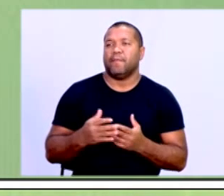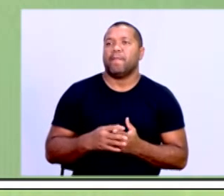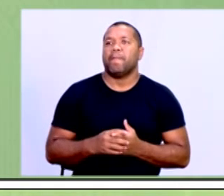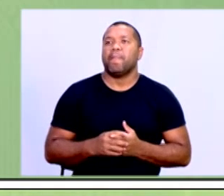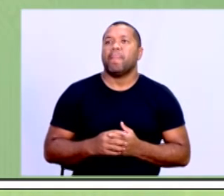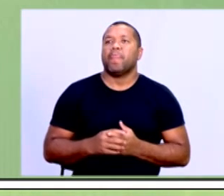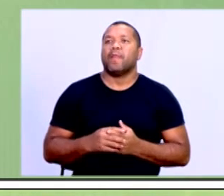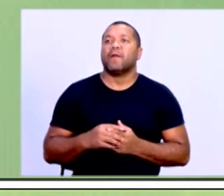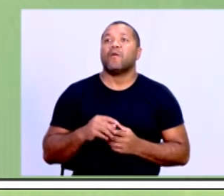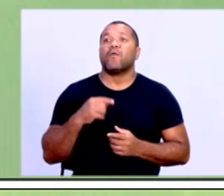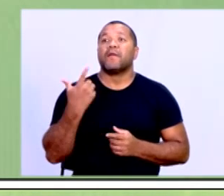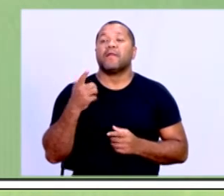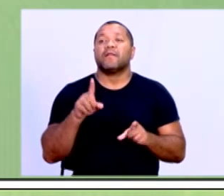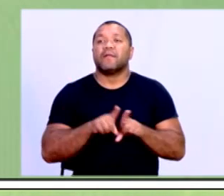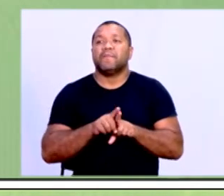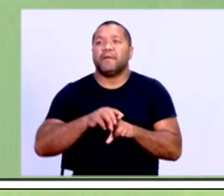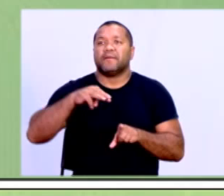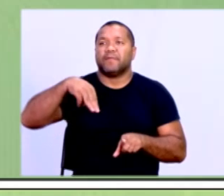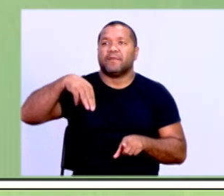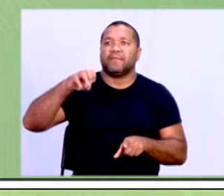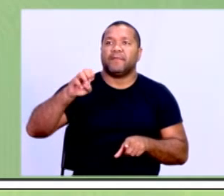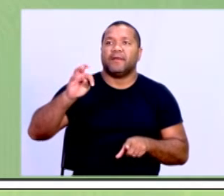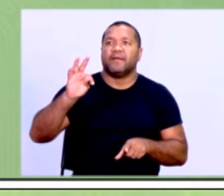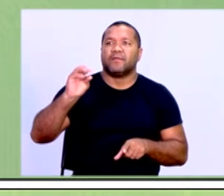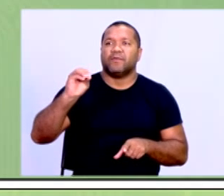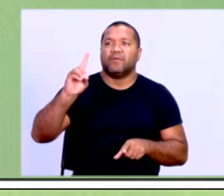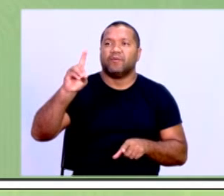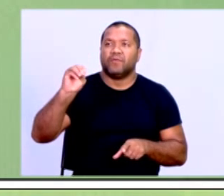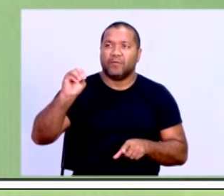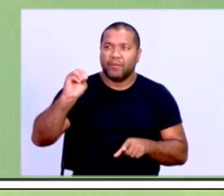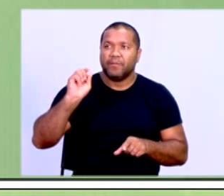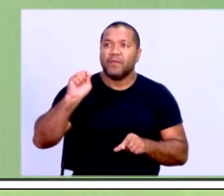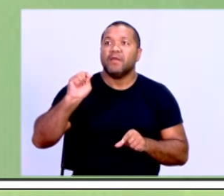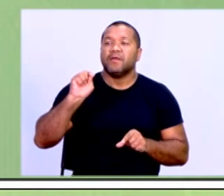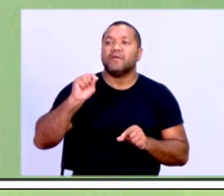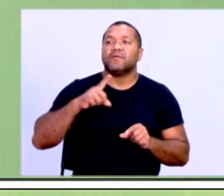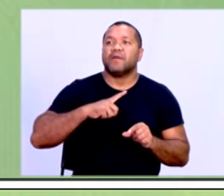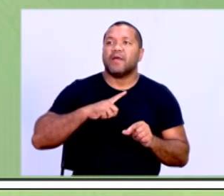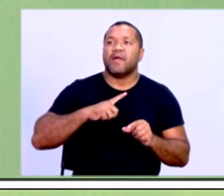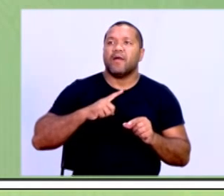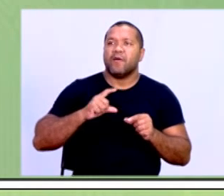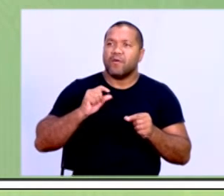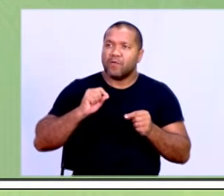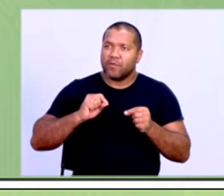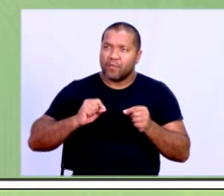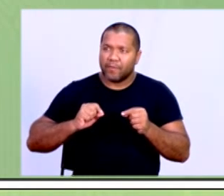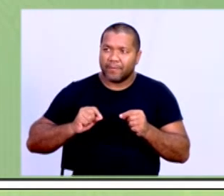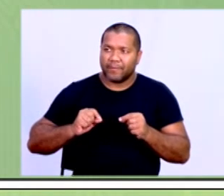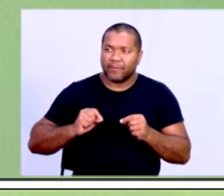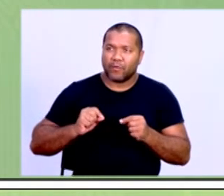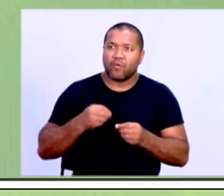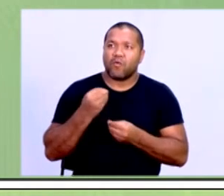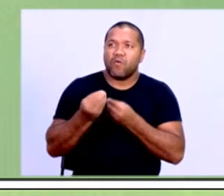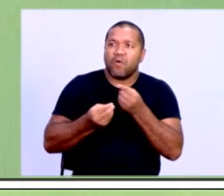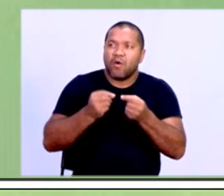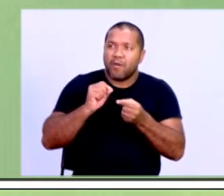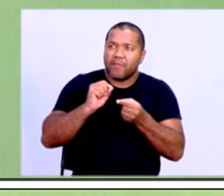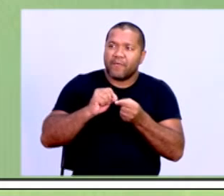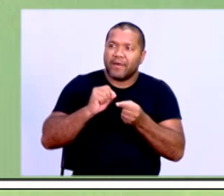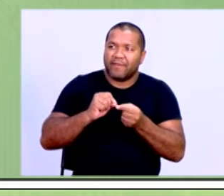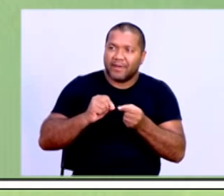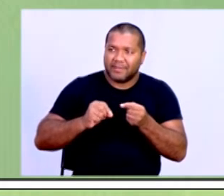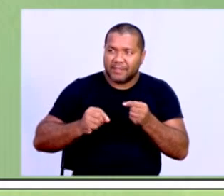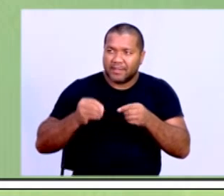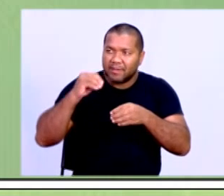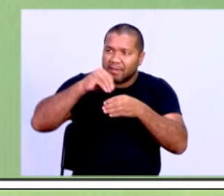complemento aqui, que é o método. É a implementação de uma operação em uma classe. Olha só, ela faz